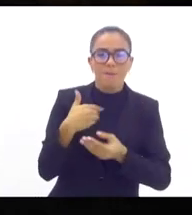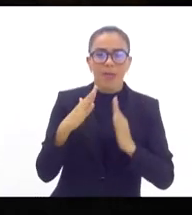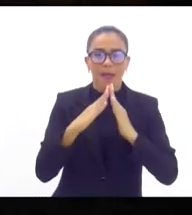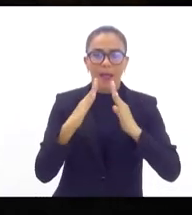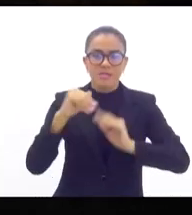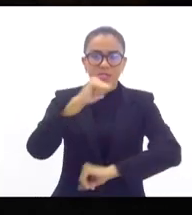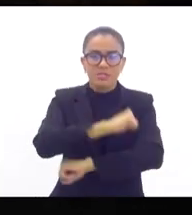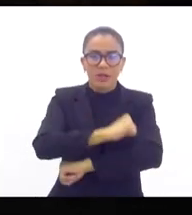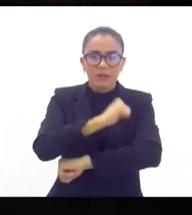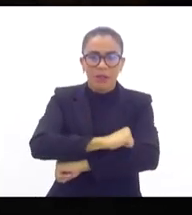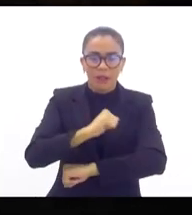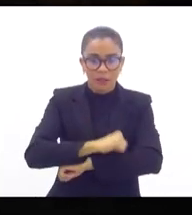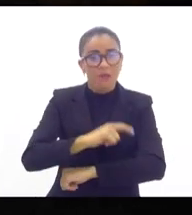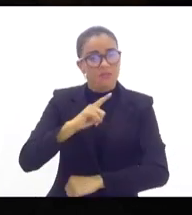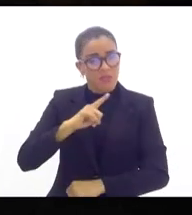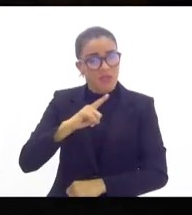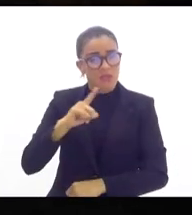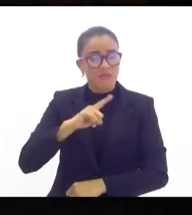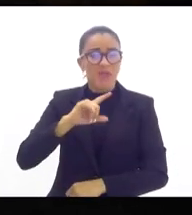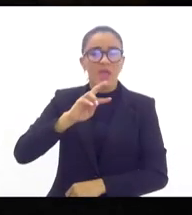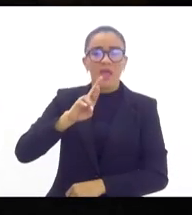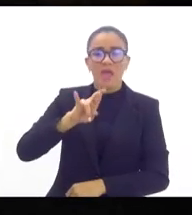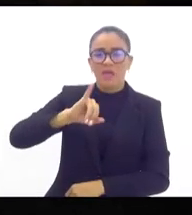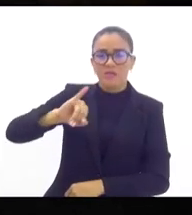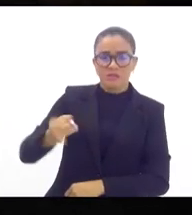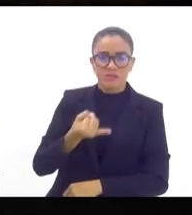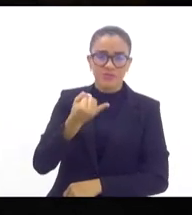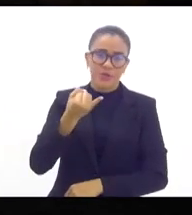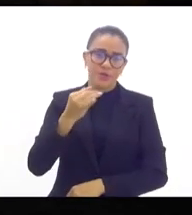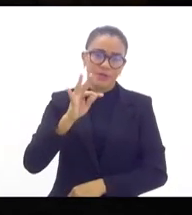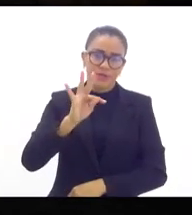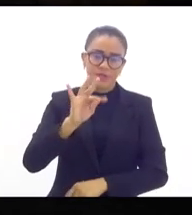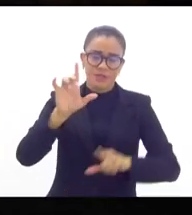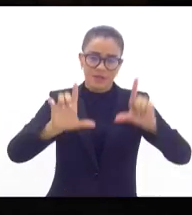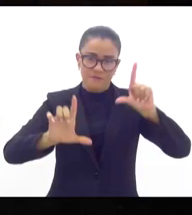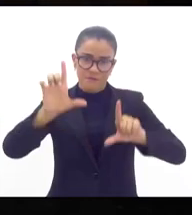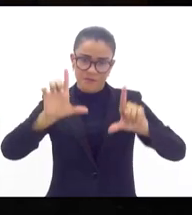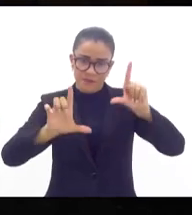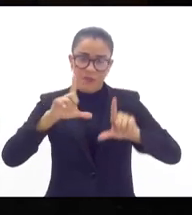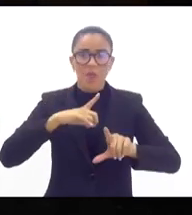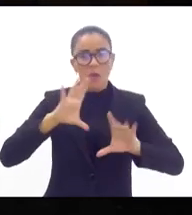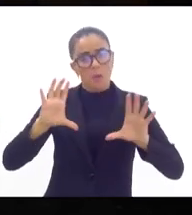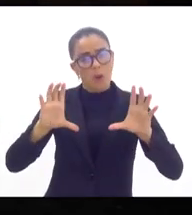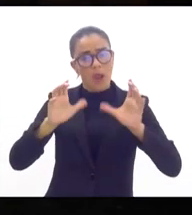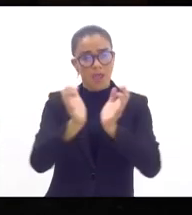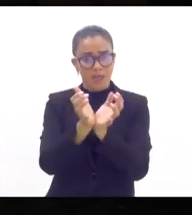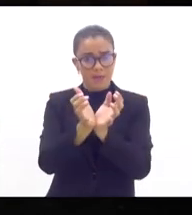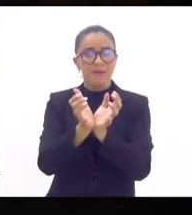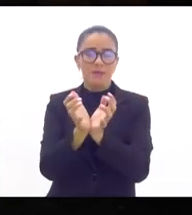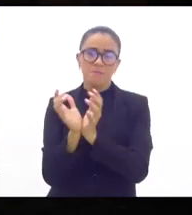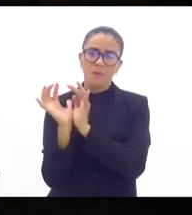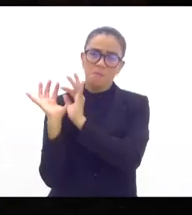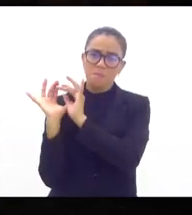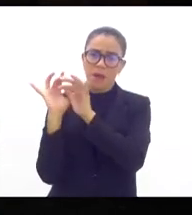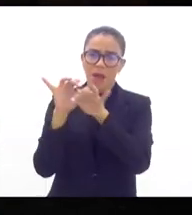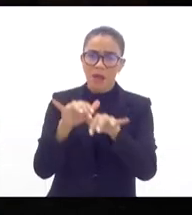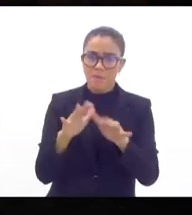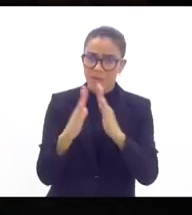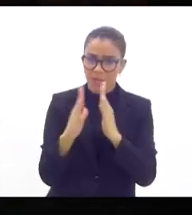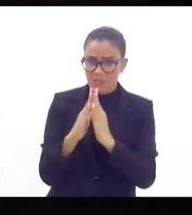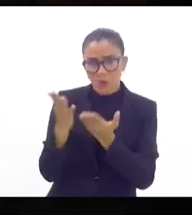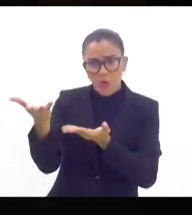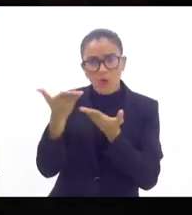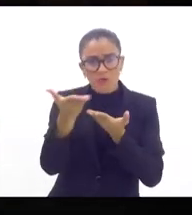assim foi feito uma matéria no RJTV Recebi uma equipe na minha casa convido vocês